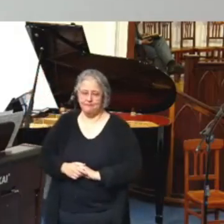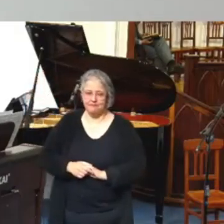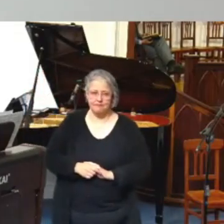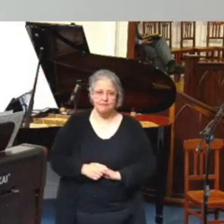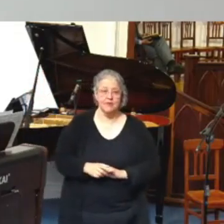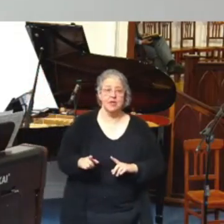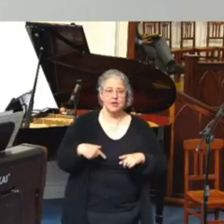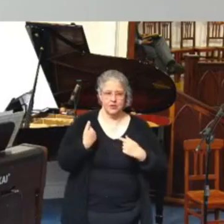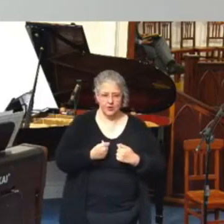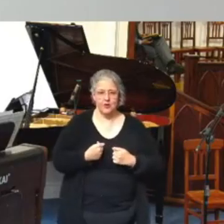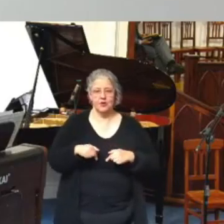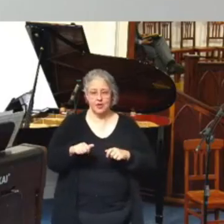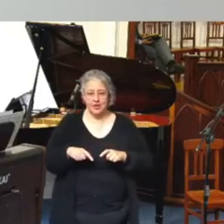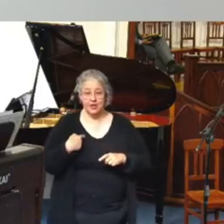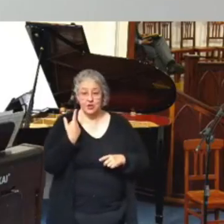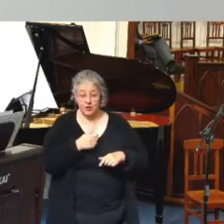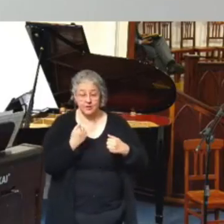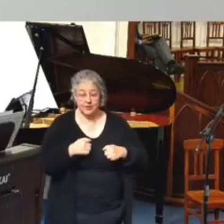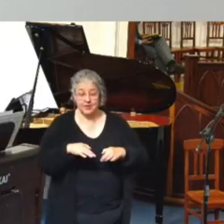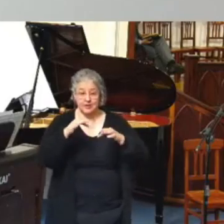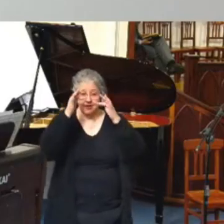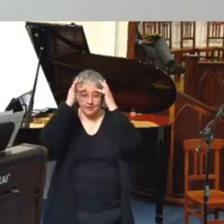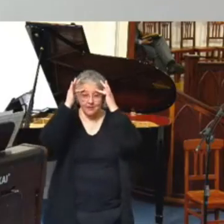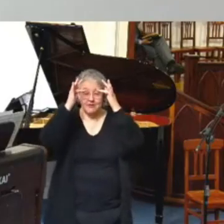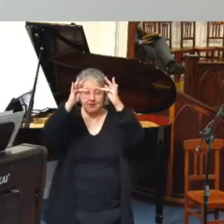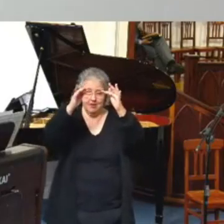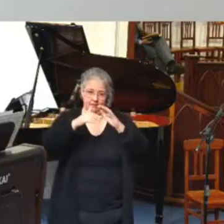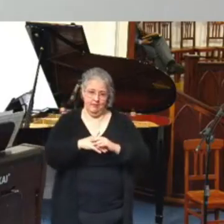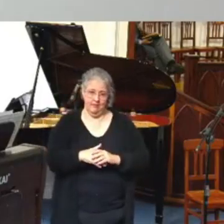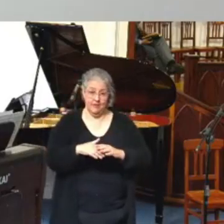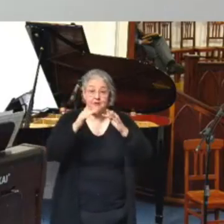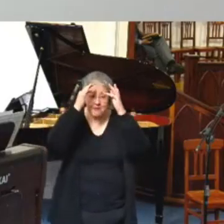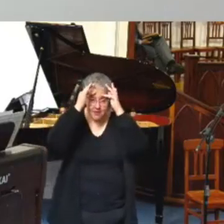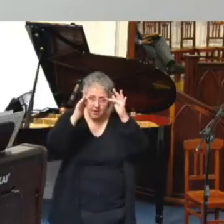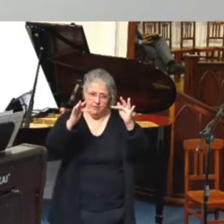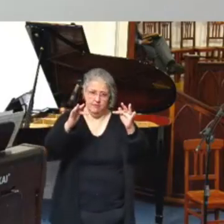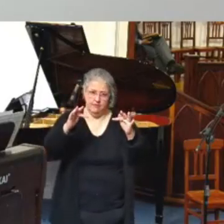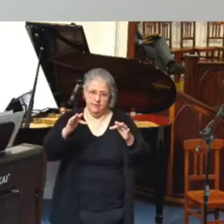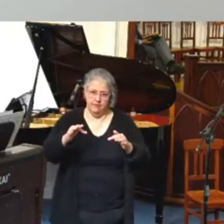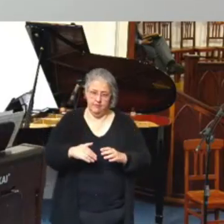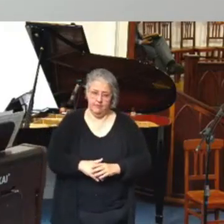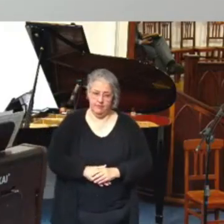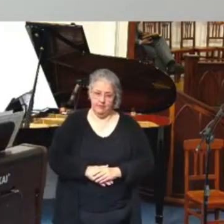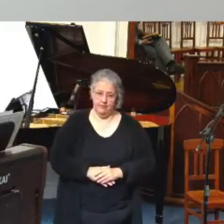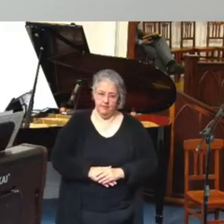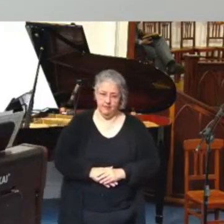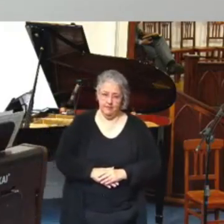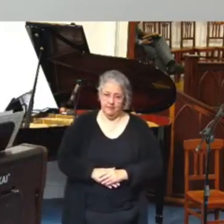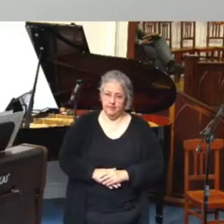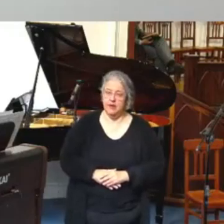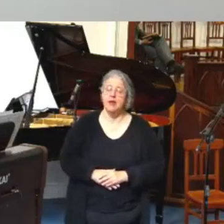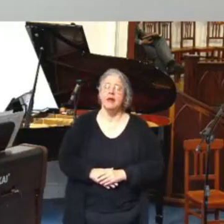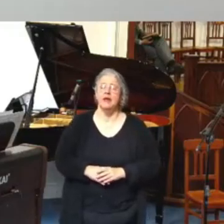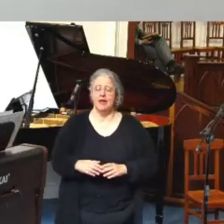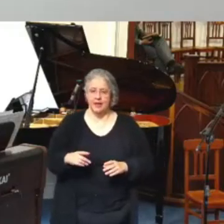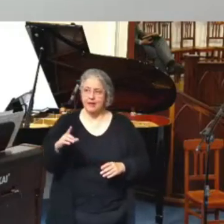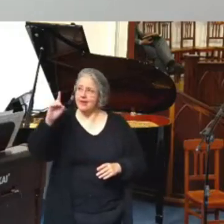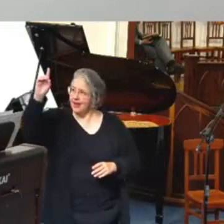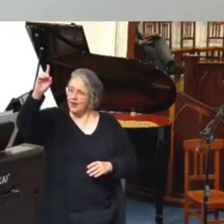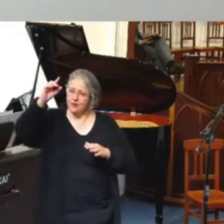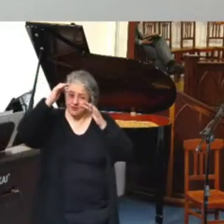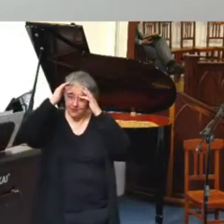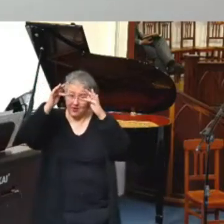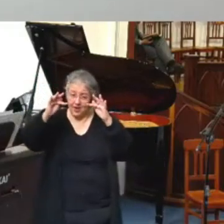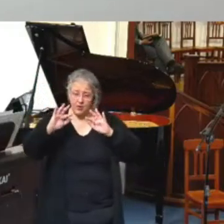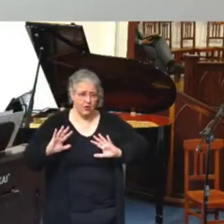a coroa da vida. É para revelar que nós temos que ser fiel ao Senhor no sofrimento. não apenas